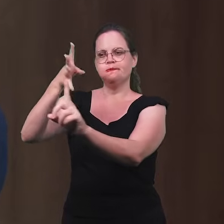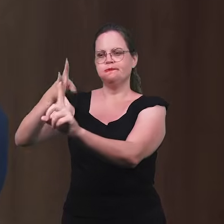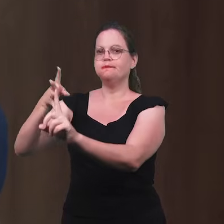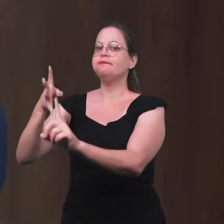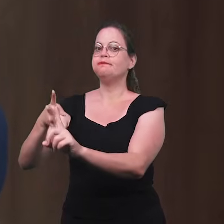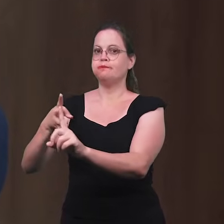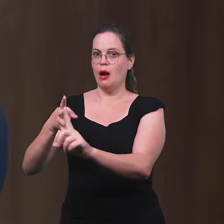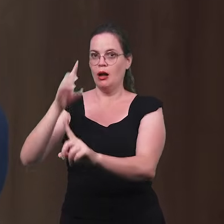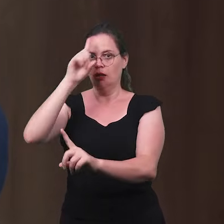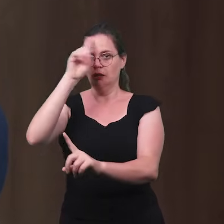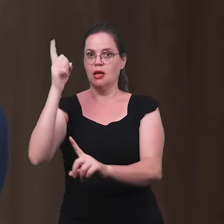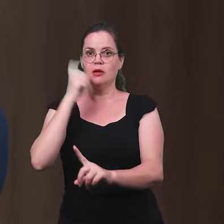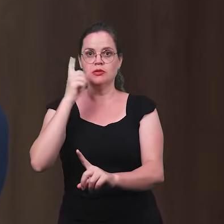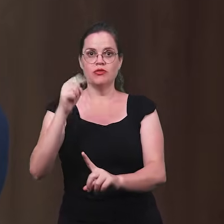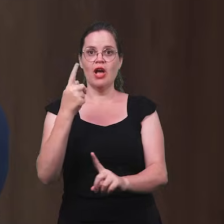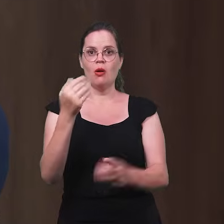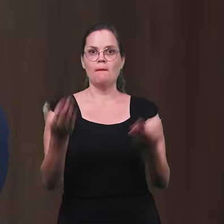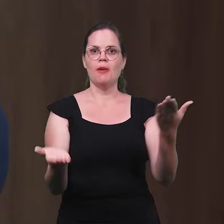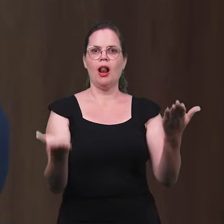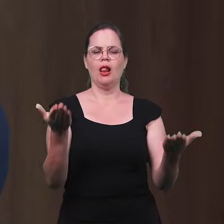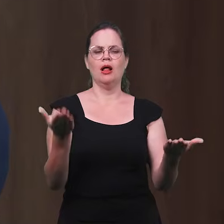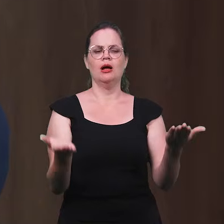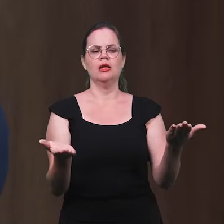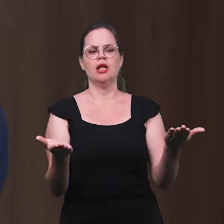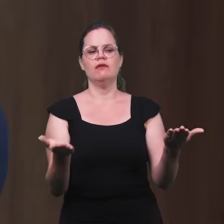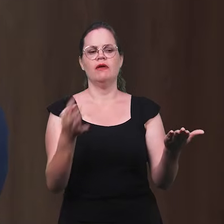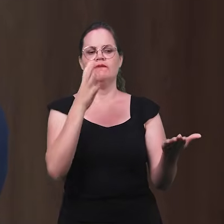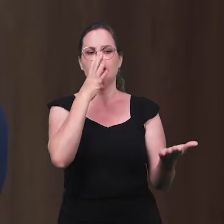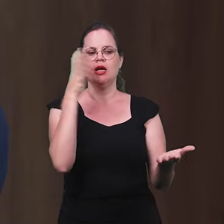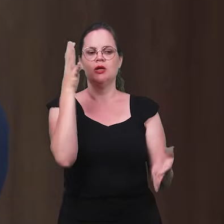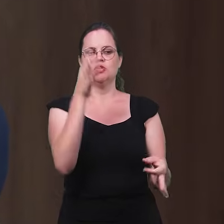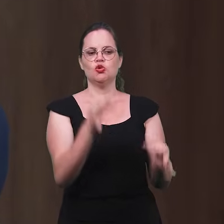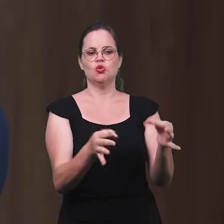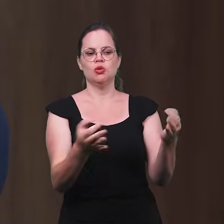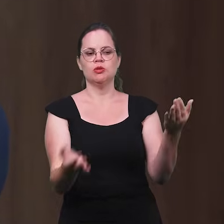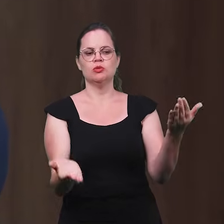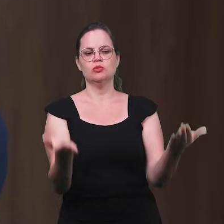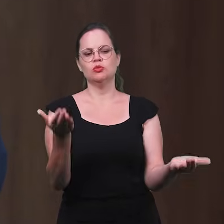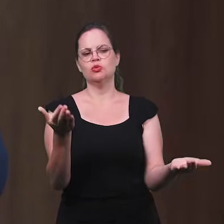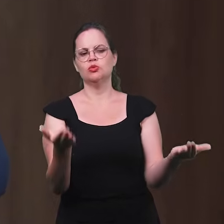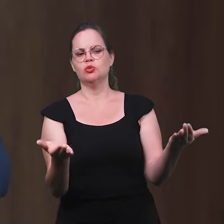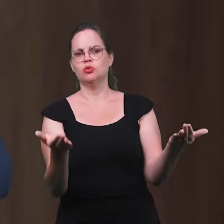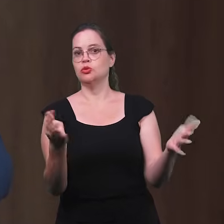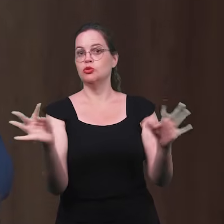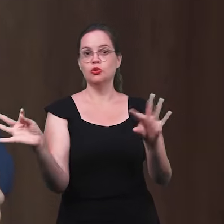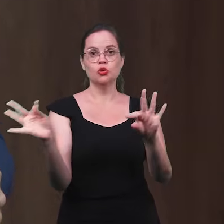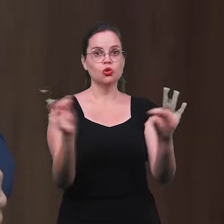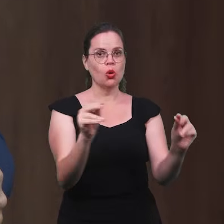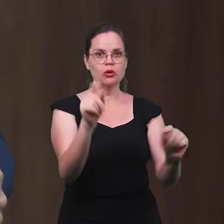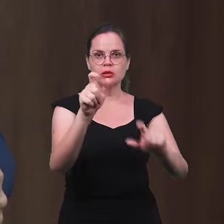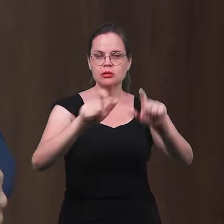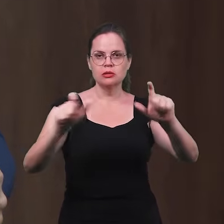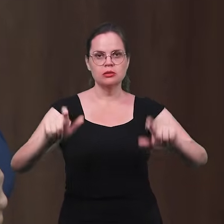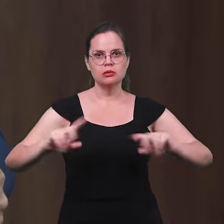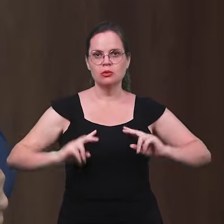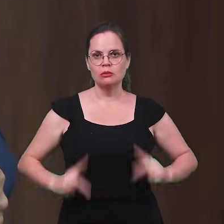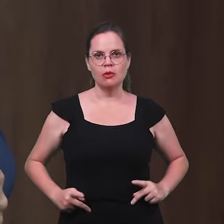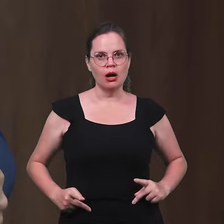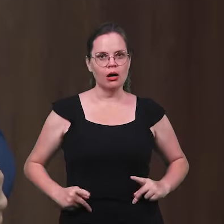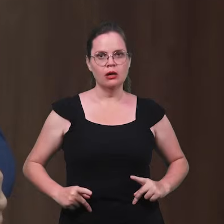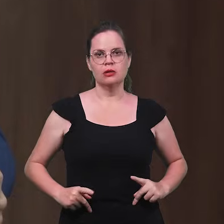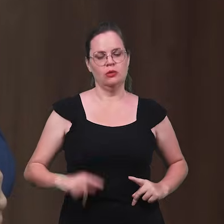na balança, no seu juízo, a vida de todos os homens que estão na face da terra.